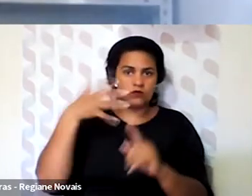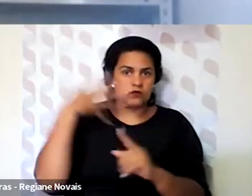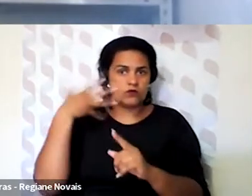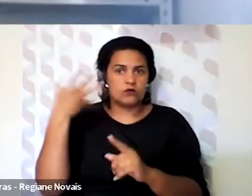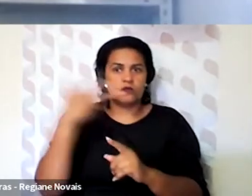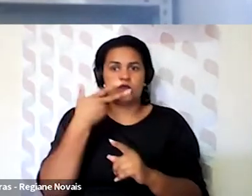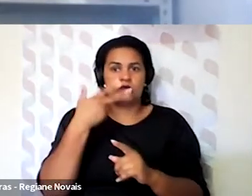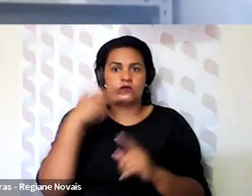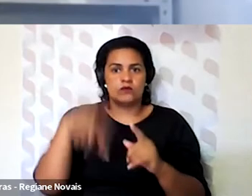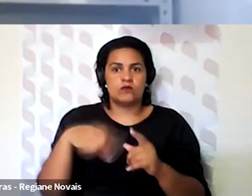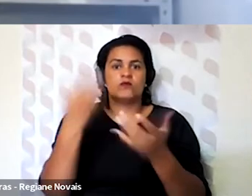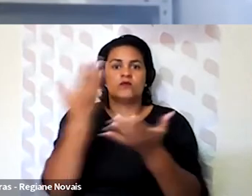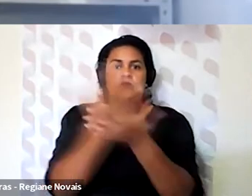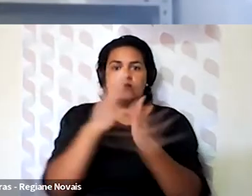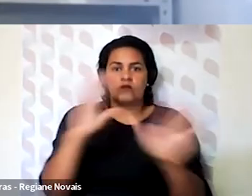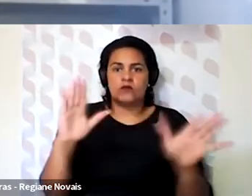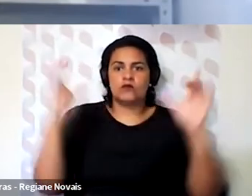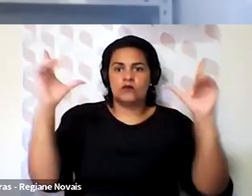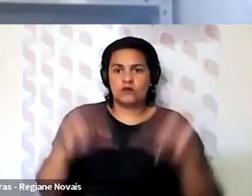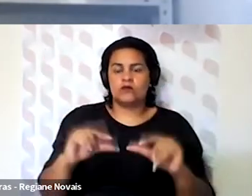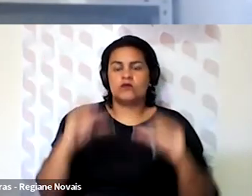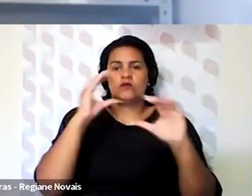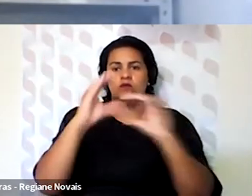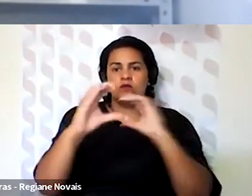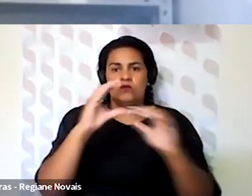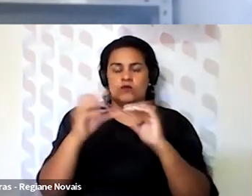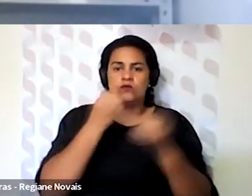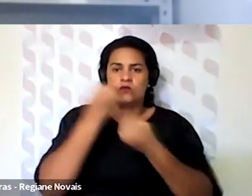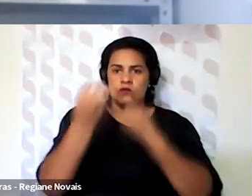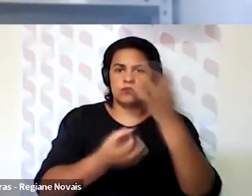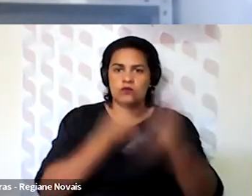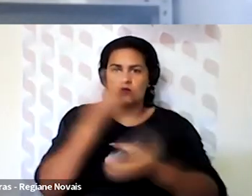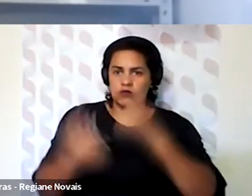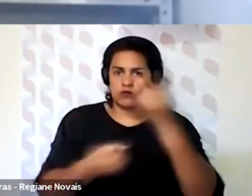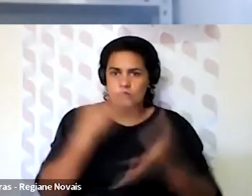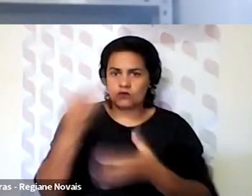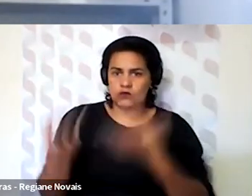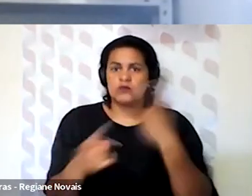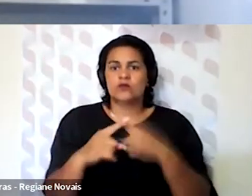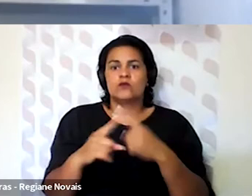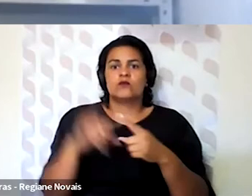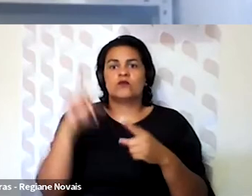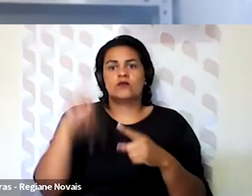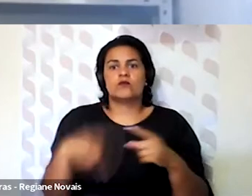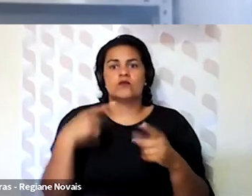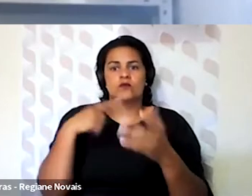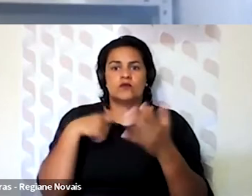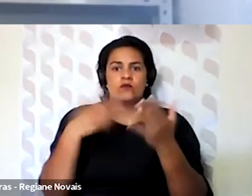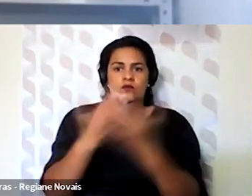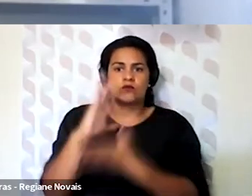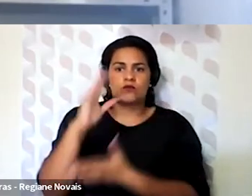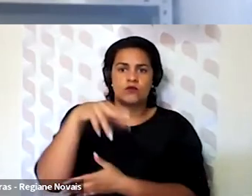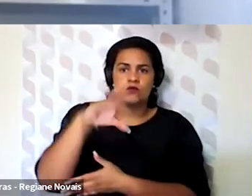expressão, quando essa queda da liberdade de expressão está diretamente ligada a vitória do neoliberalismo, de um modelo